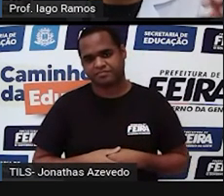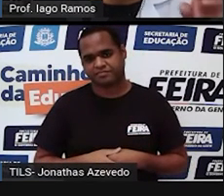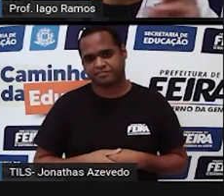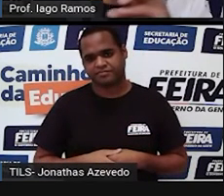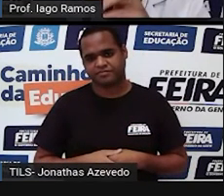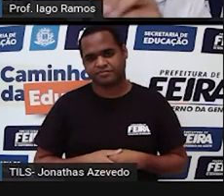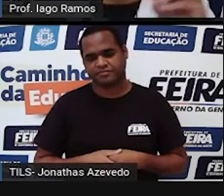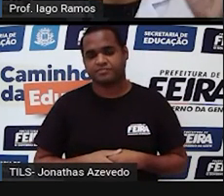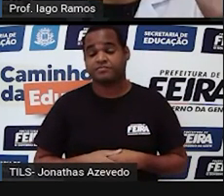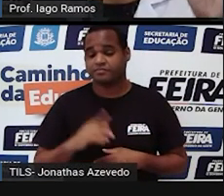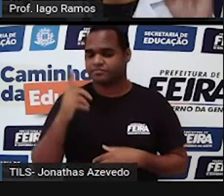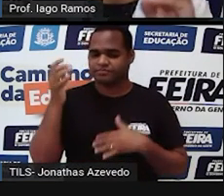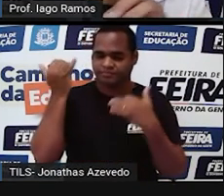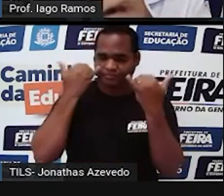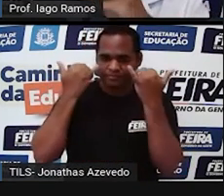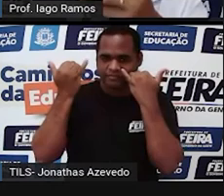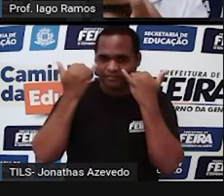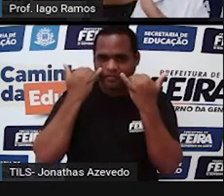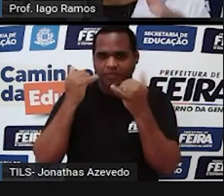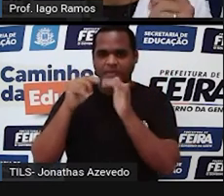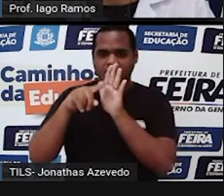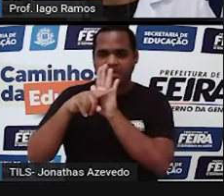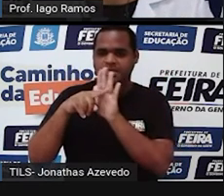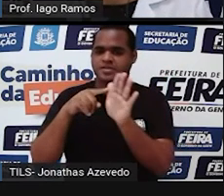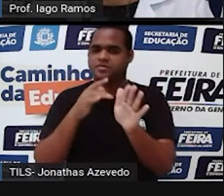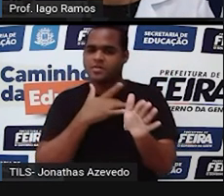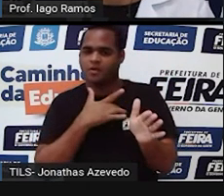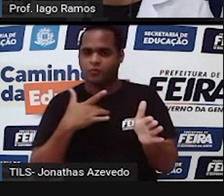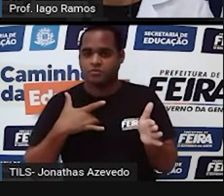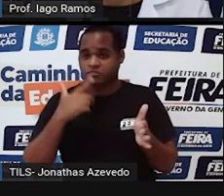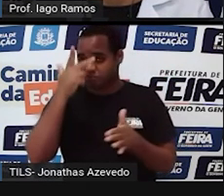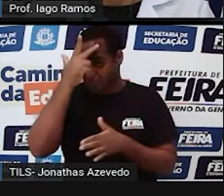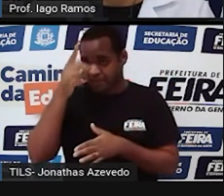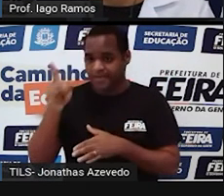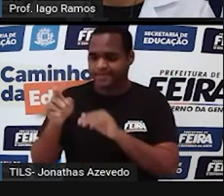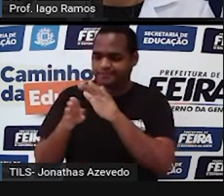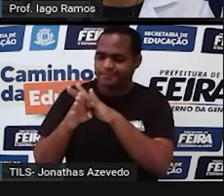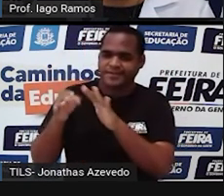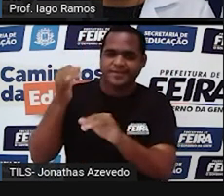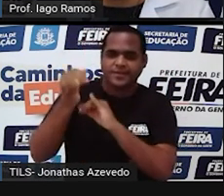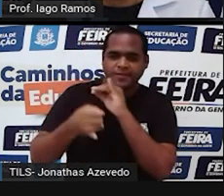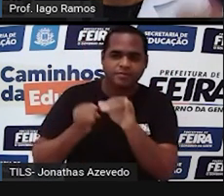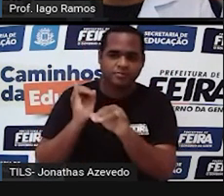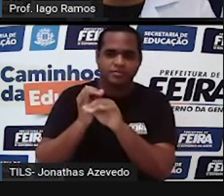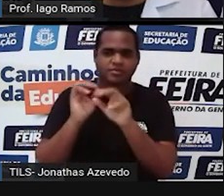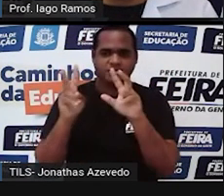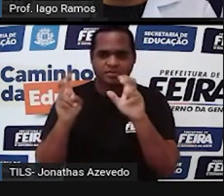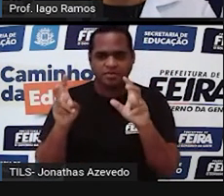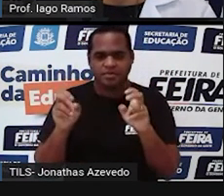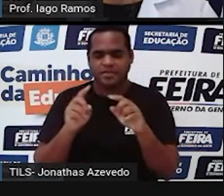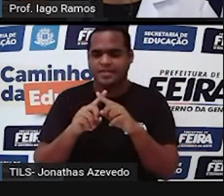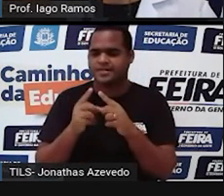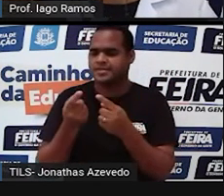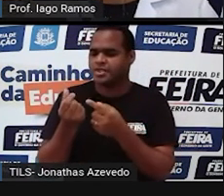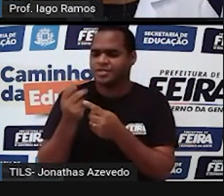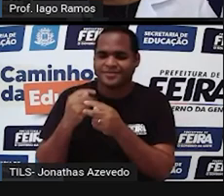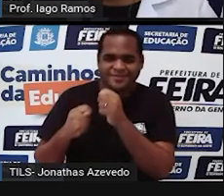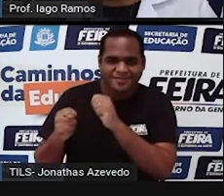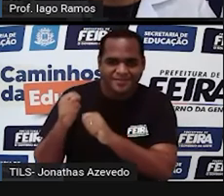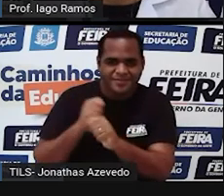E ali tem outras informações: pesquisa sobre saúde, quando a pessoa acessa a internet procurando esse tema, transações